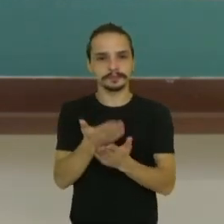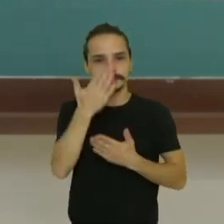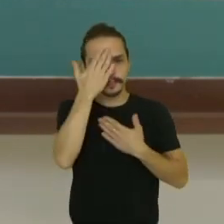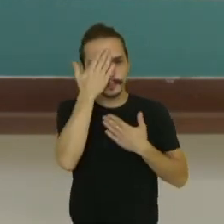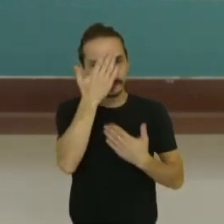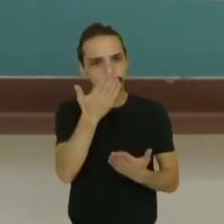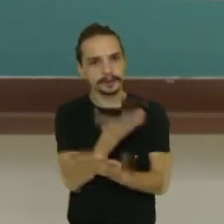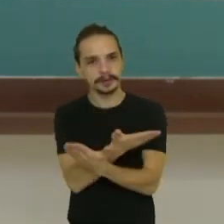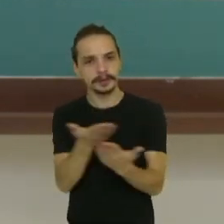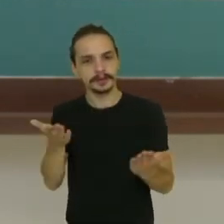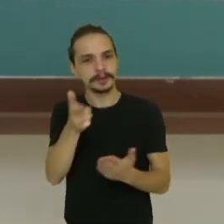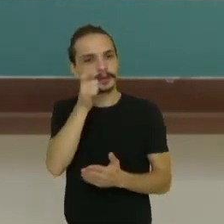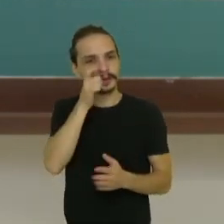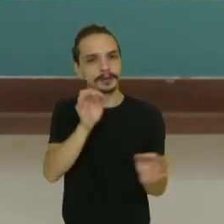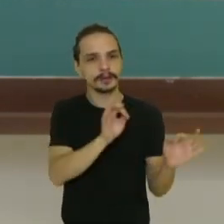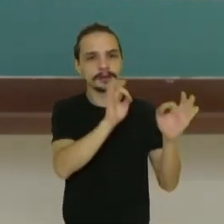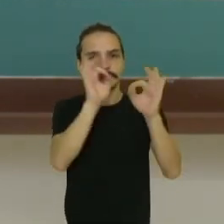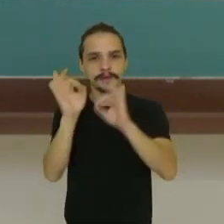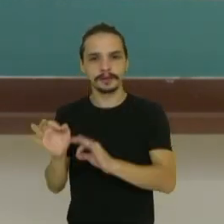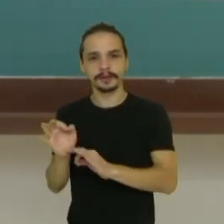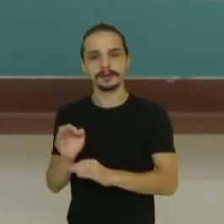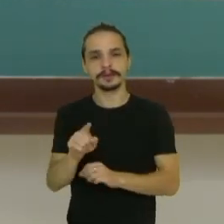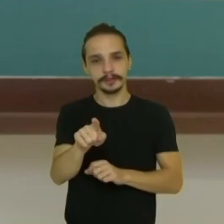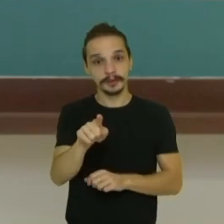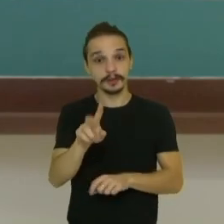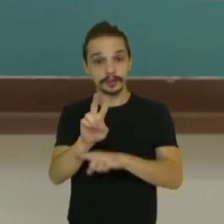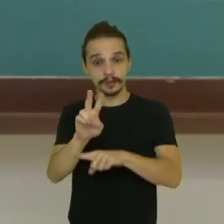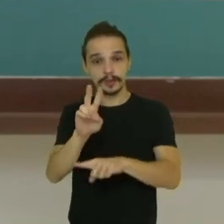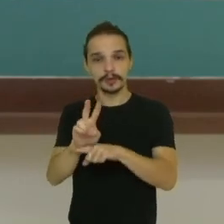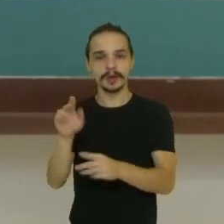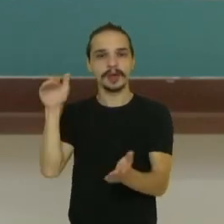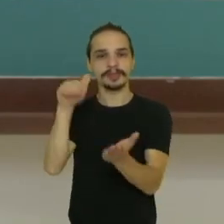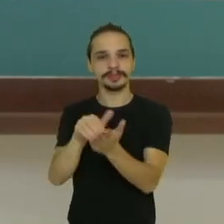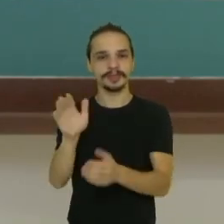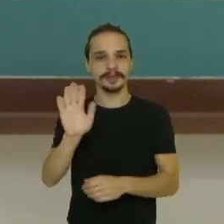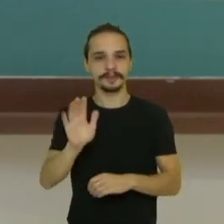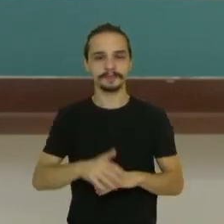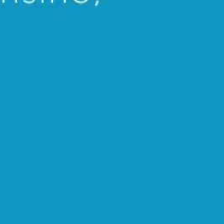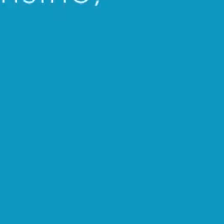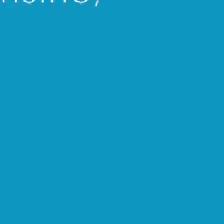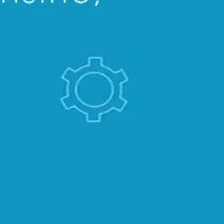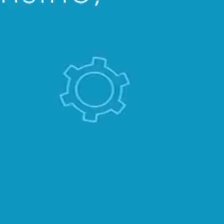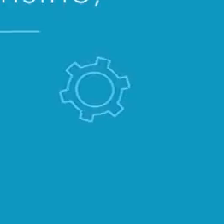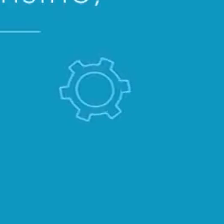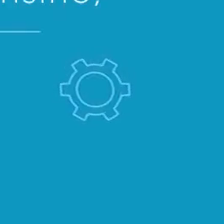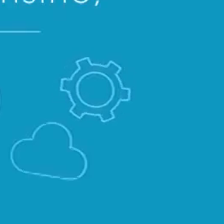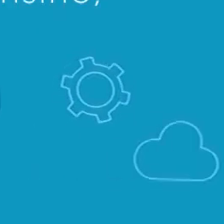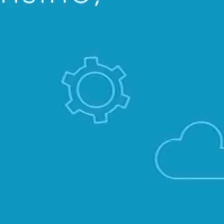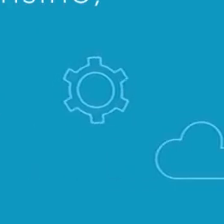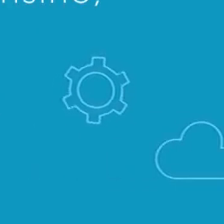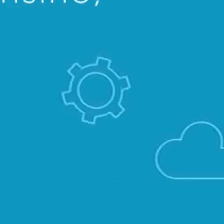eu agradeço a sua presença sua participação fique bem se cuide e até a próxima tchau